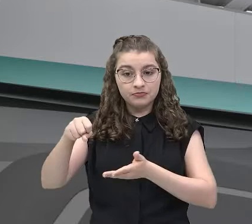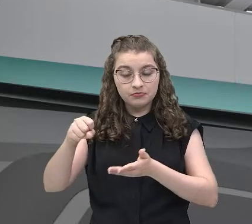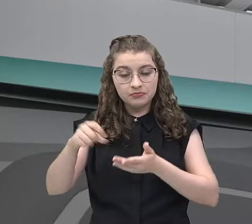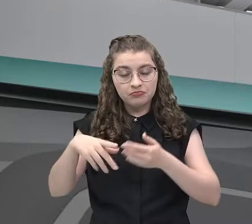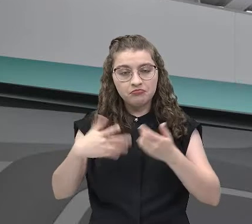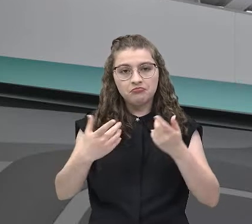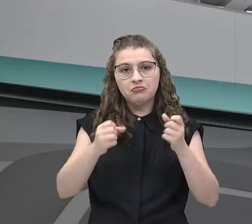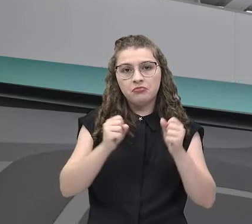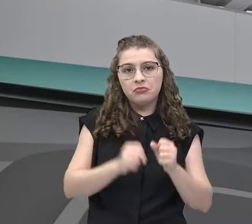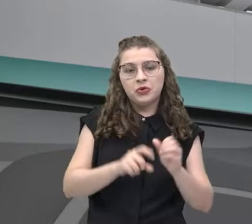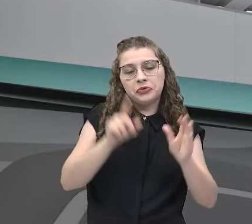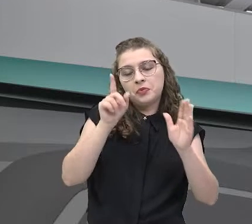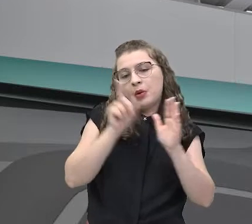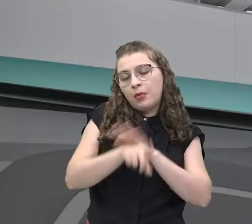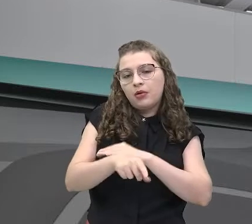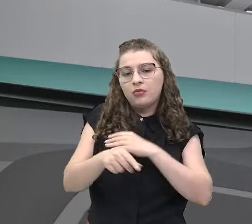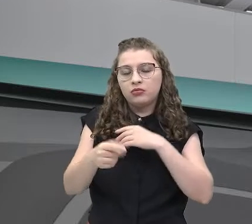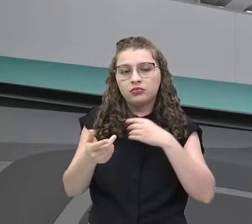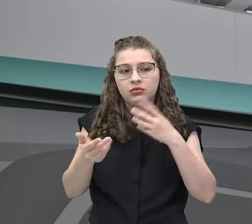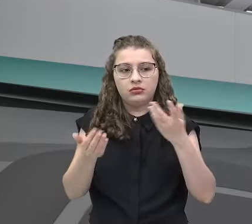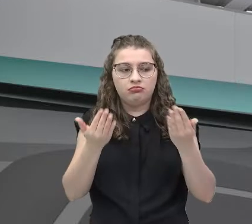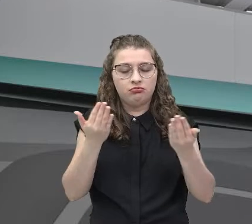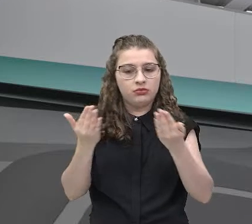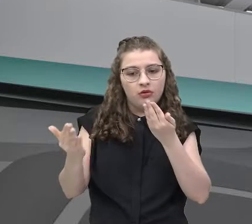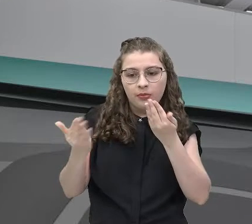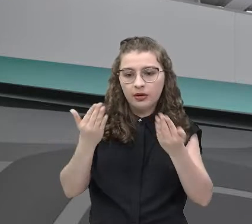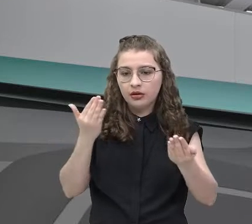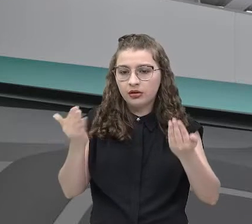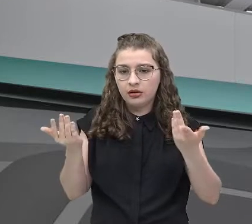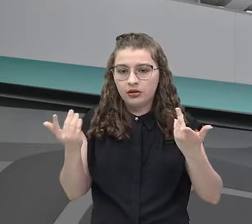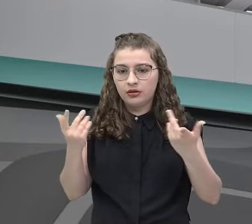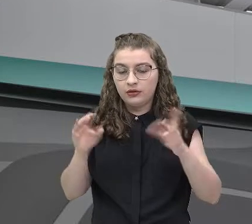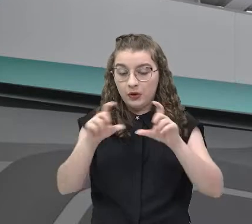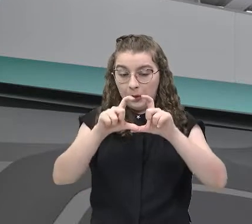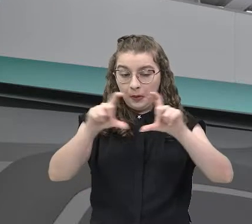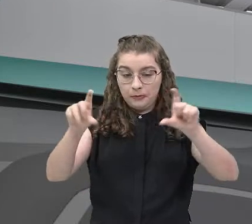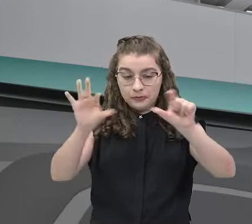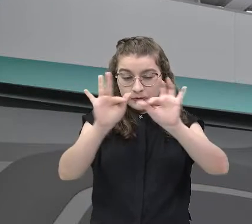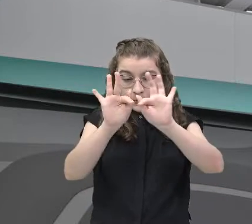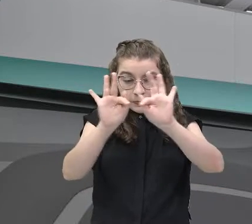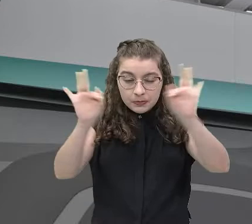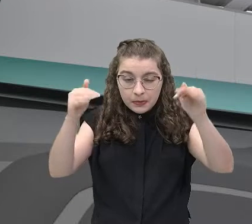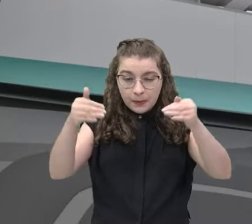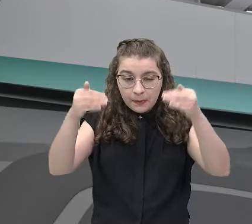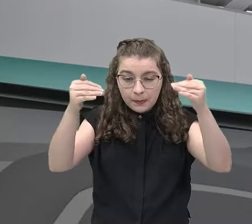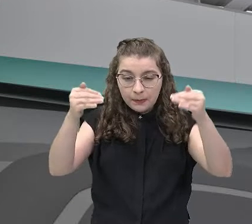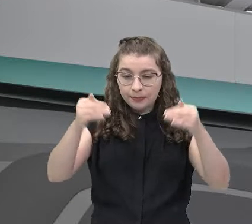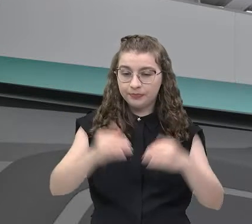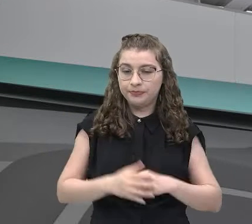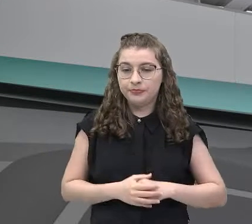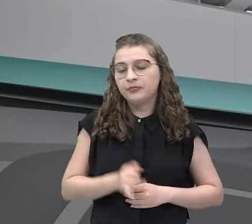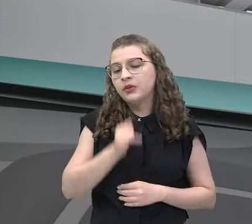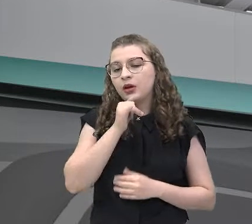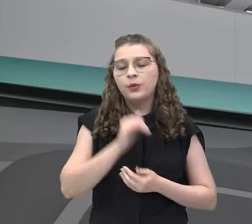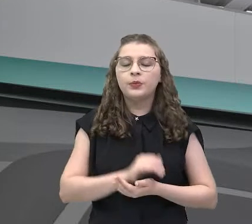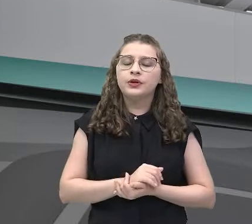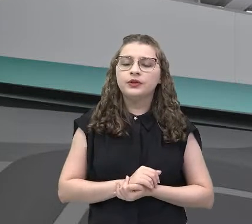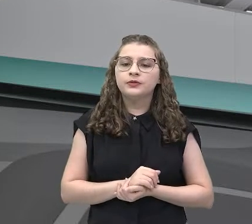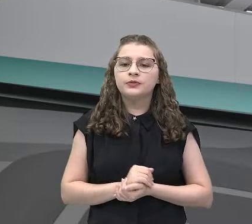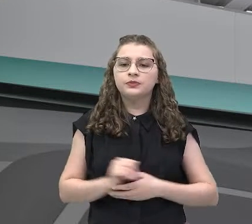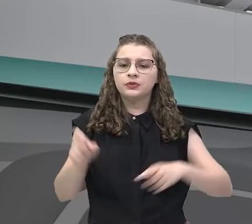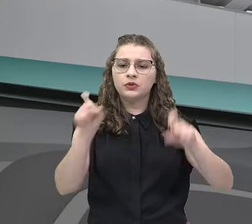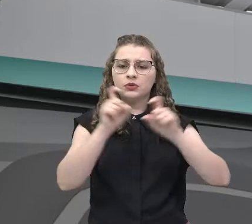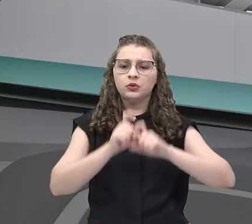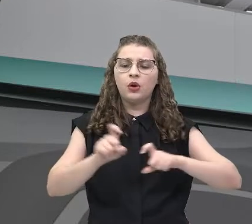pergunta, pode ser uma comparação. Em geral, eles vêm logo no começo da frase. Então, por exemplo, computadores